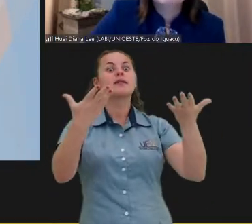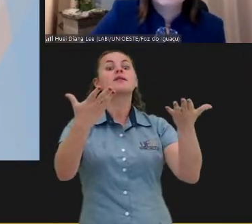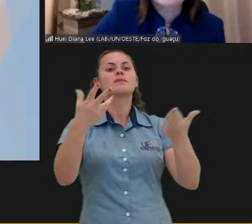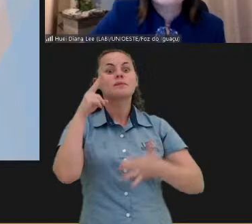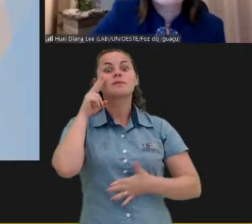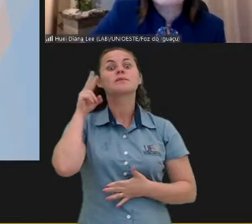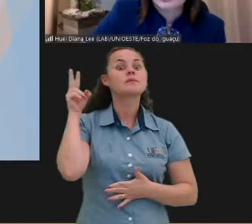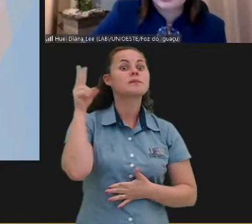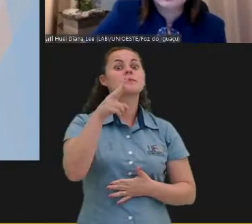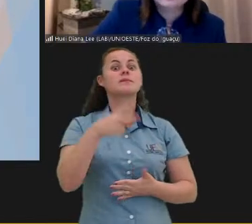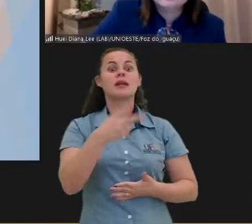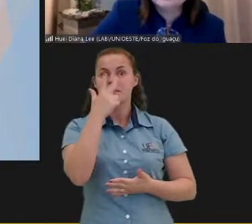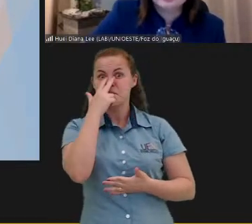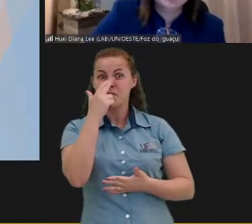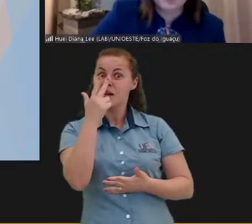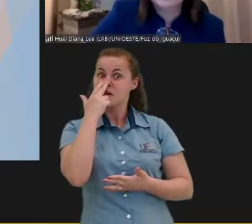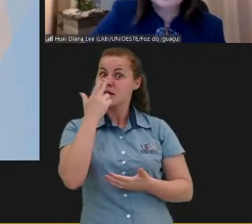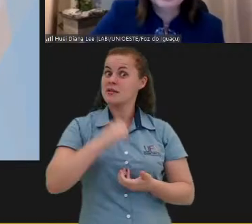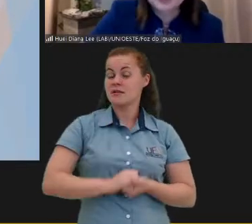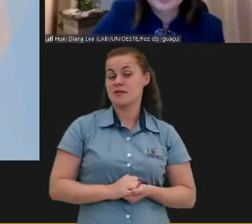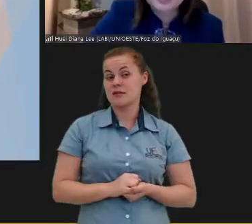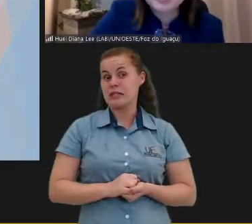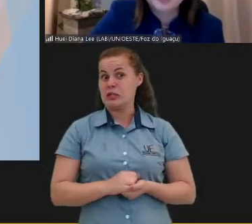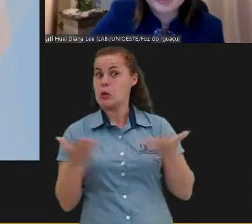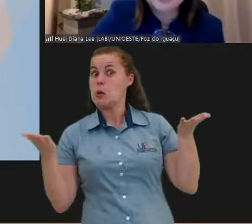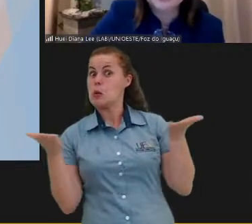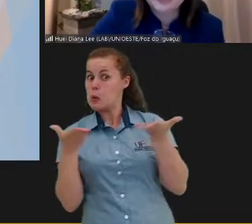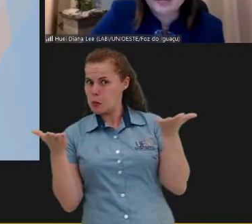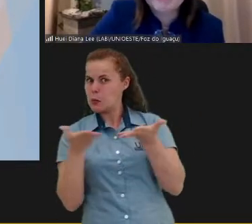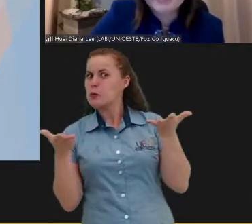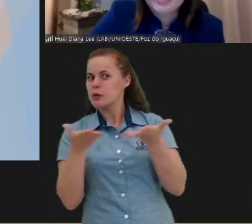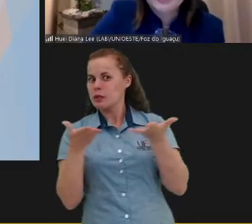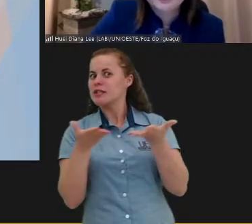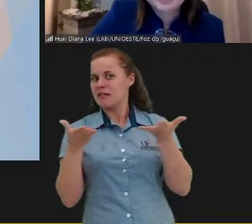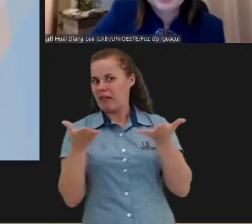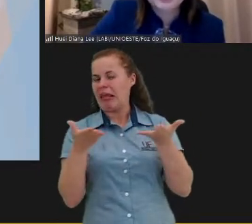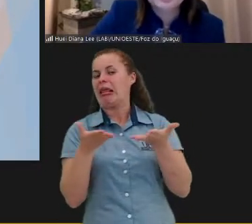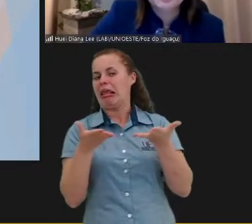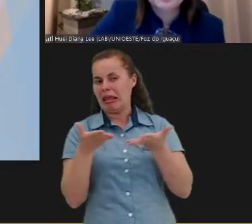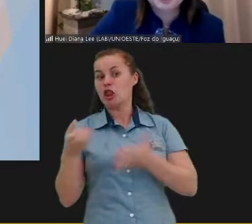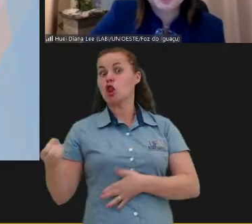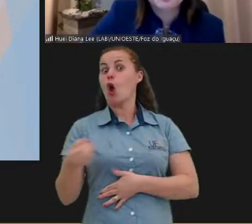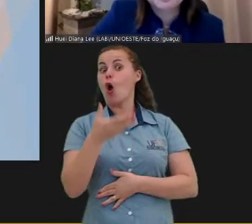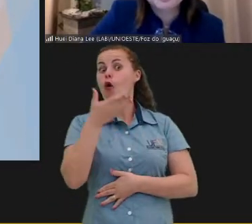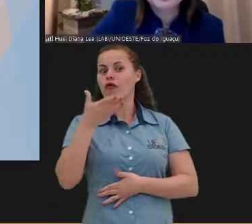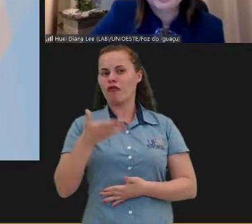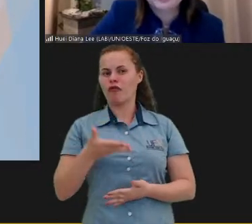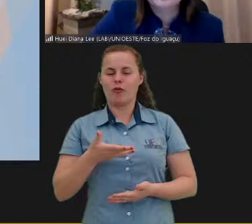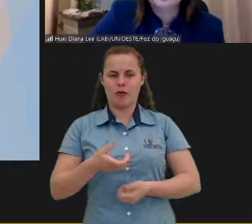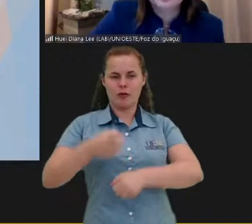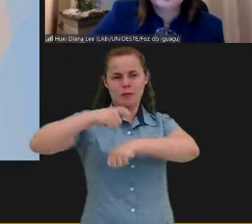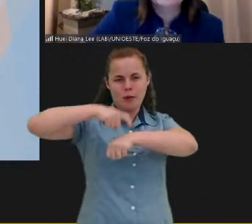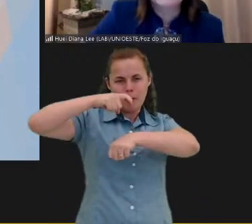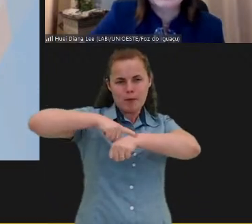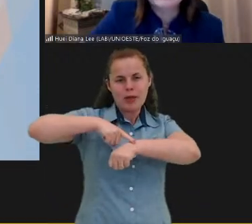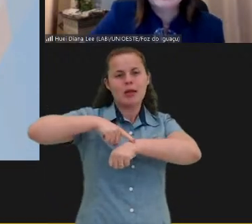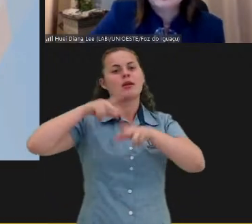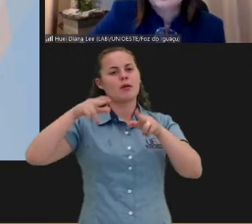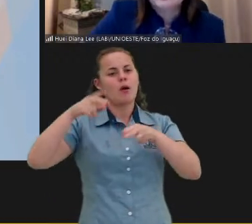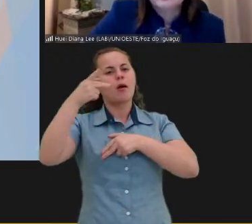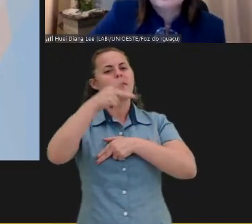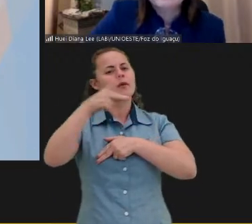Esta parece mais atual do que nunca nesse momento, não é? A gente está num momento, como a professora Carla colocou tão